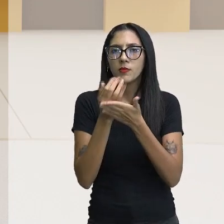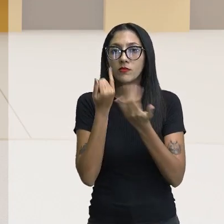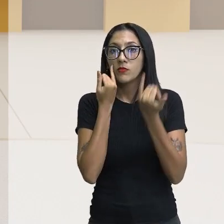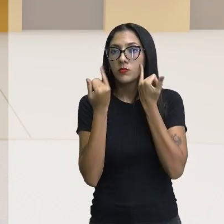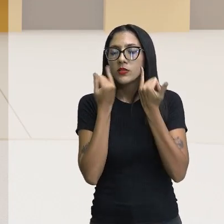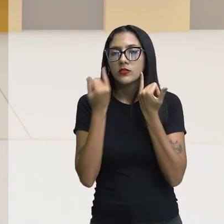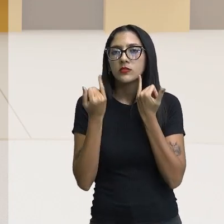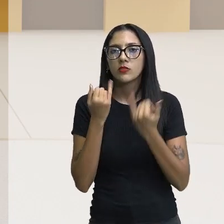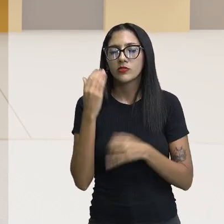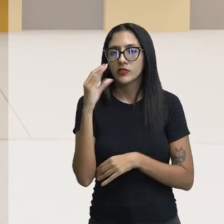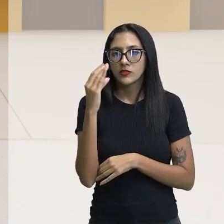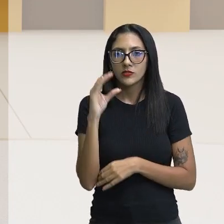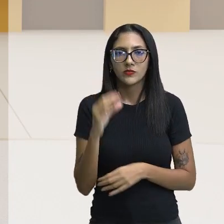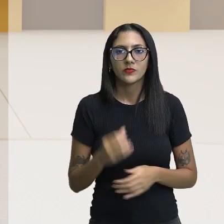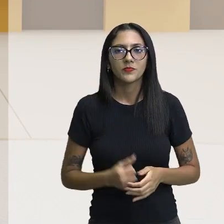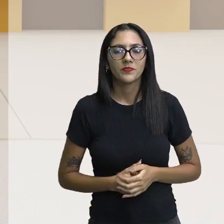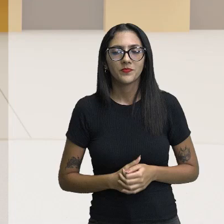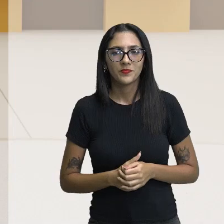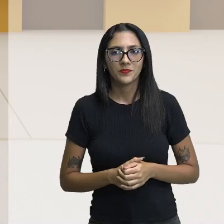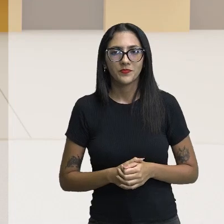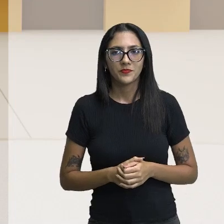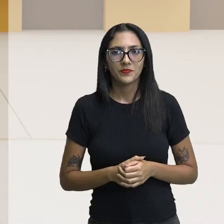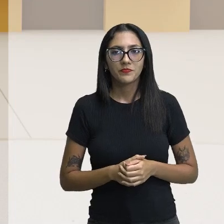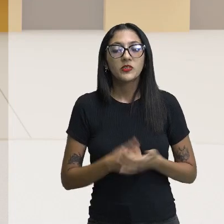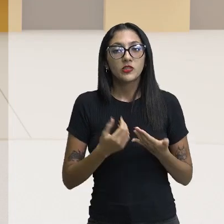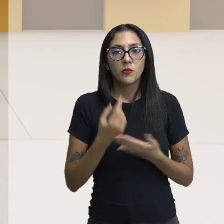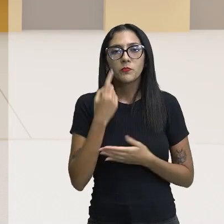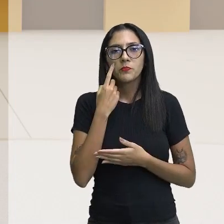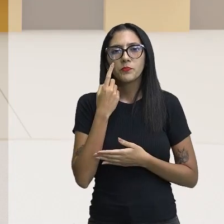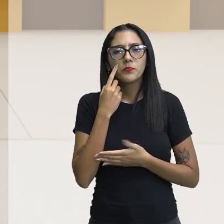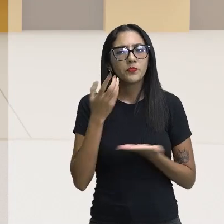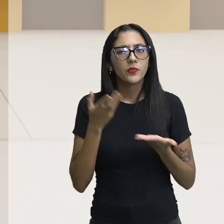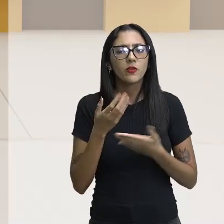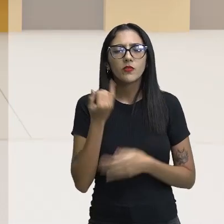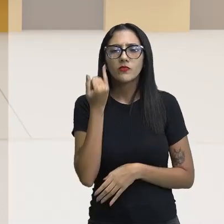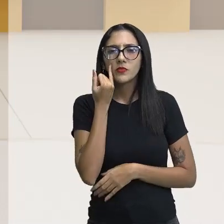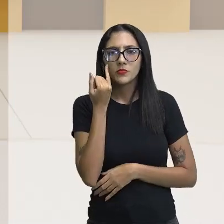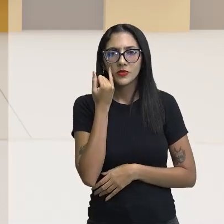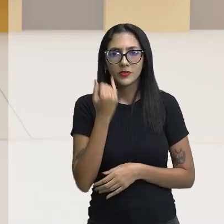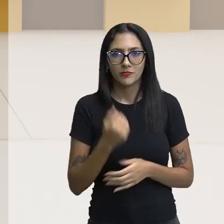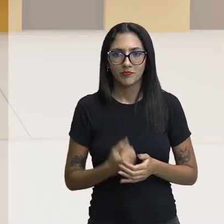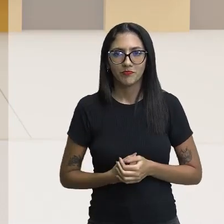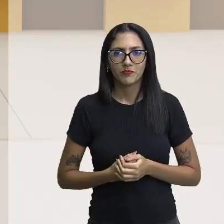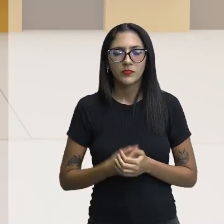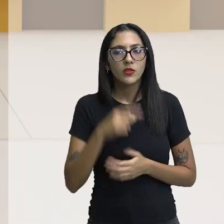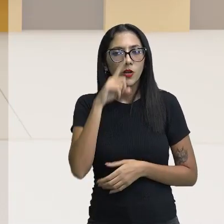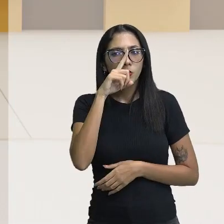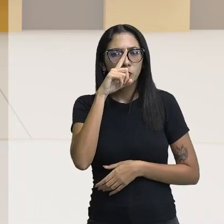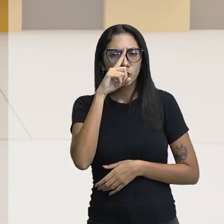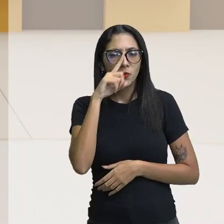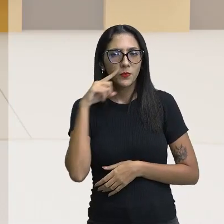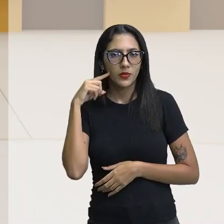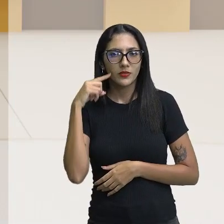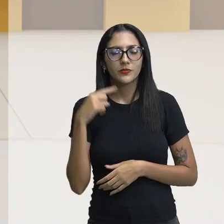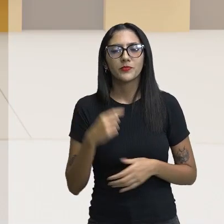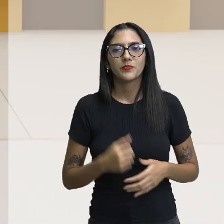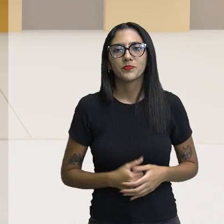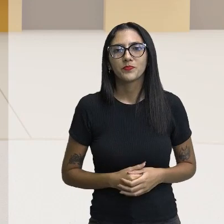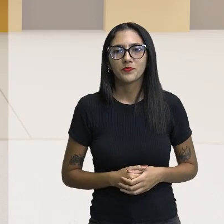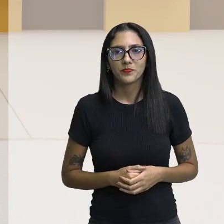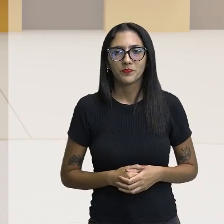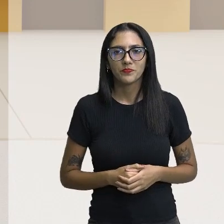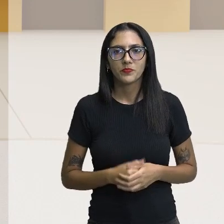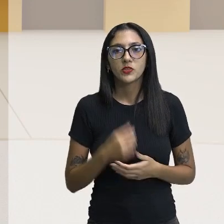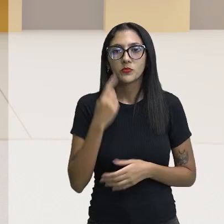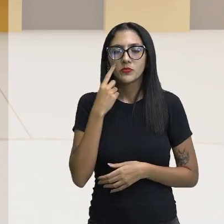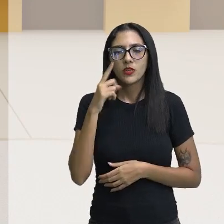estamos vivenciando. Então, nós vamos começar aqui, professora Manuela, aqui no amarelo. Então, observem que ao